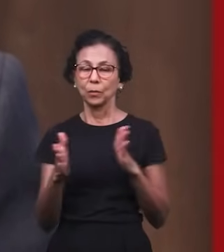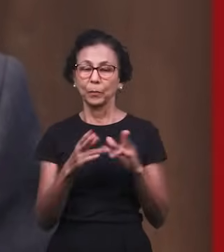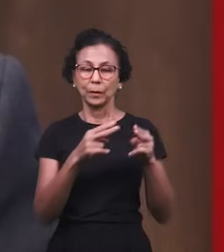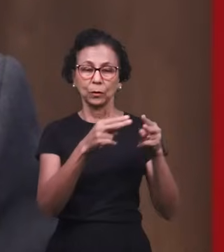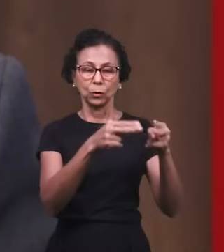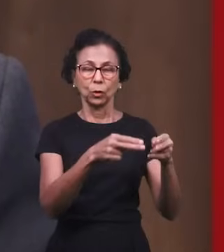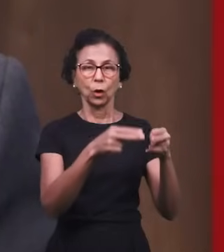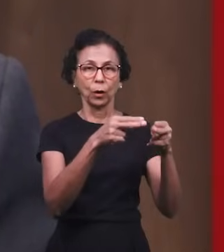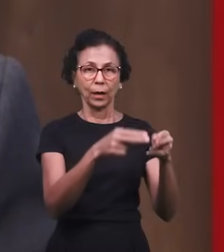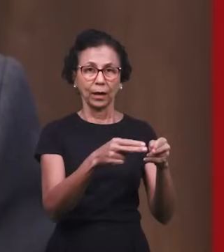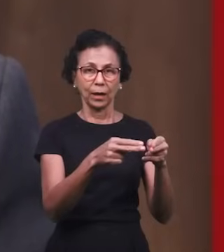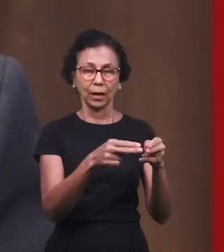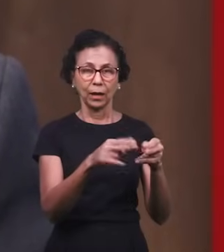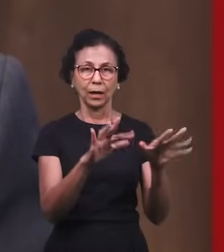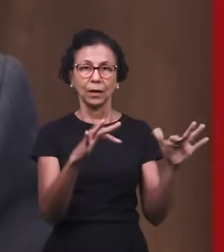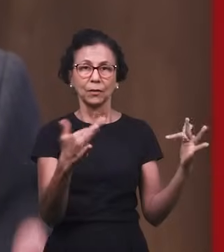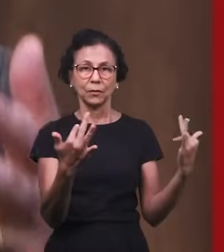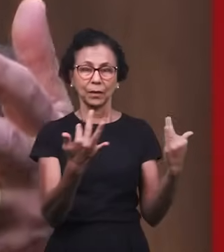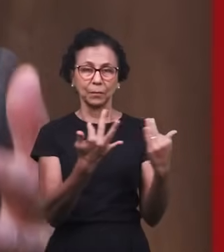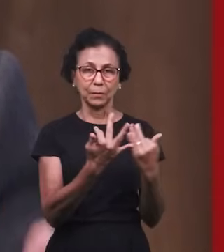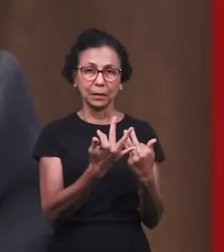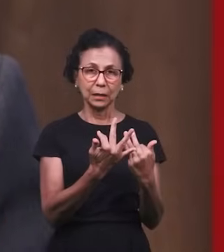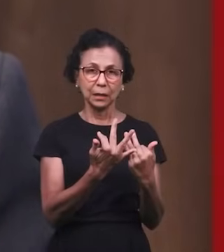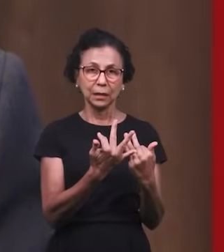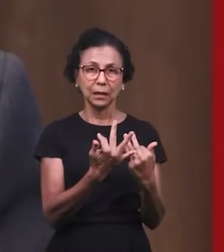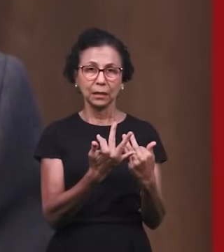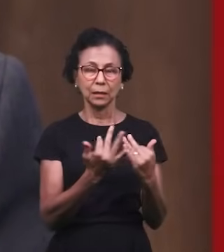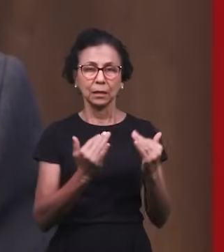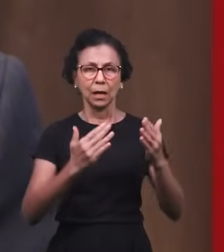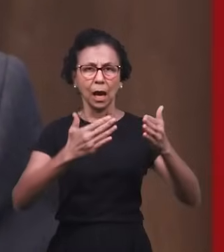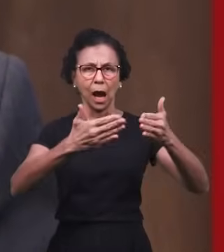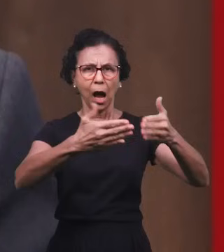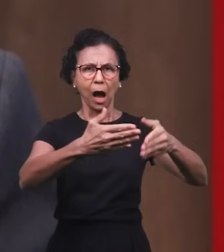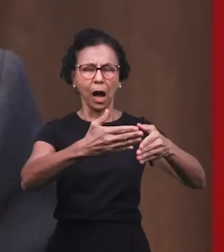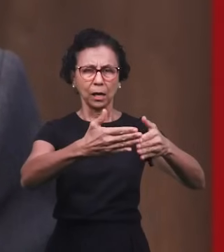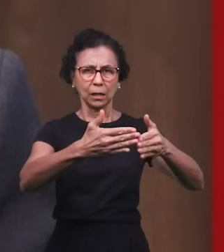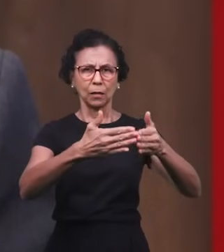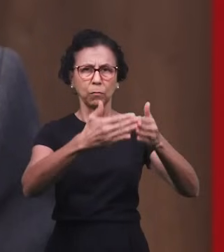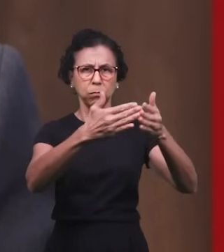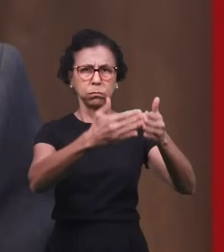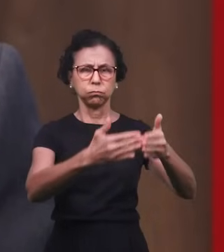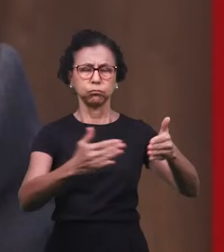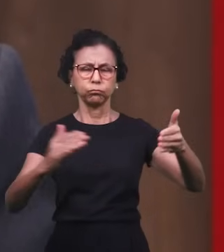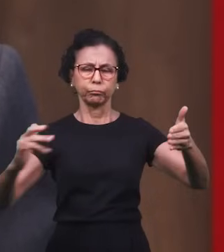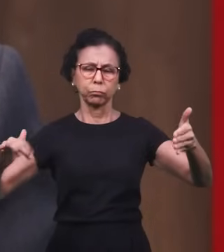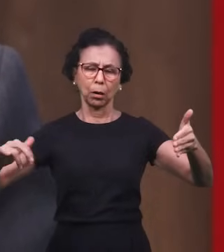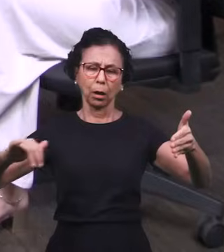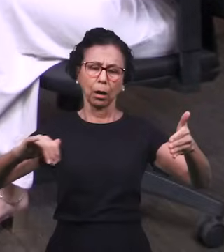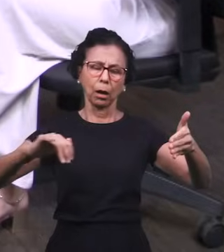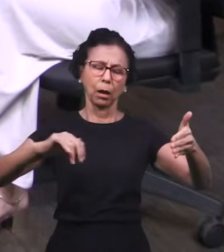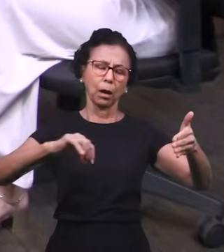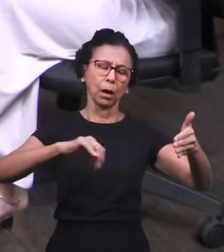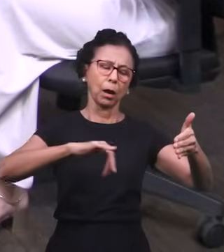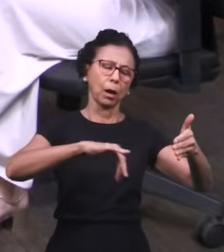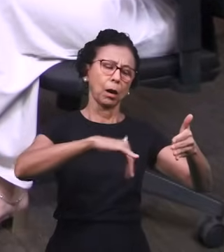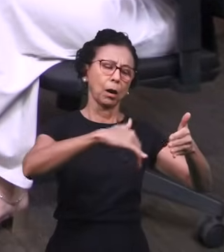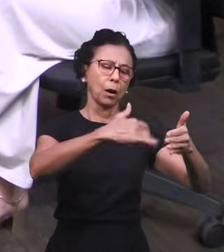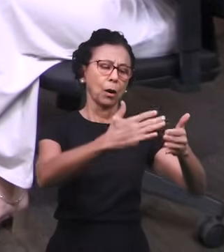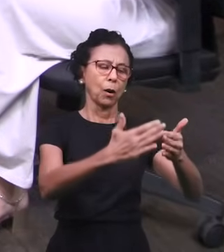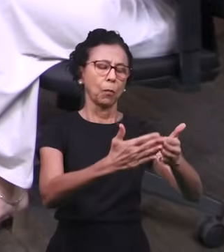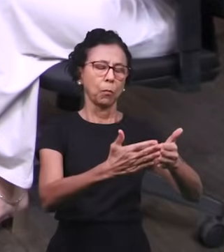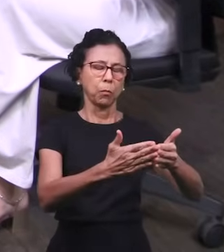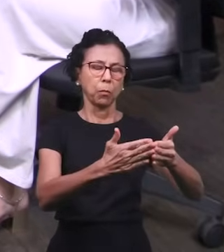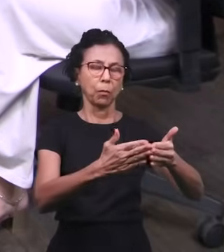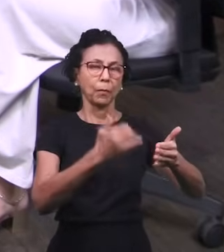não perceberam. E veio o dilúvio. Então, quem não percebeu é quem estava fora